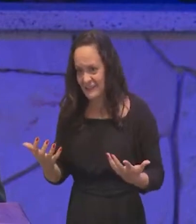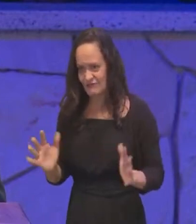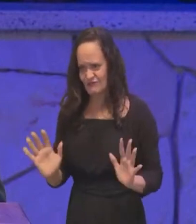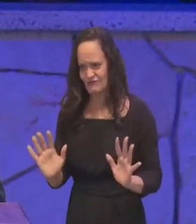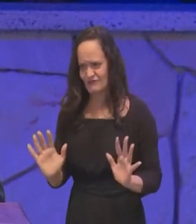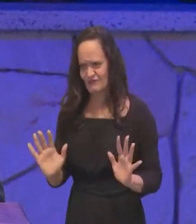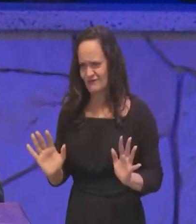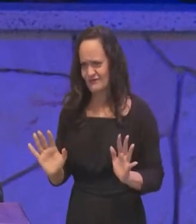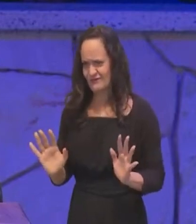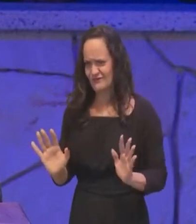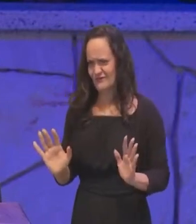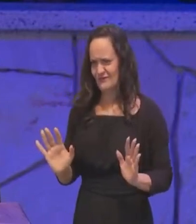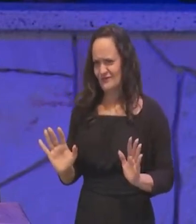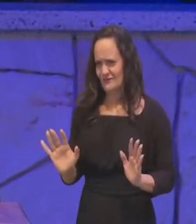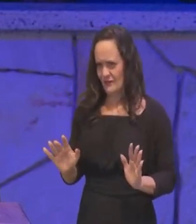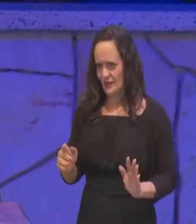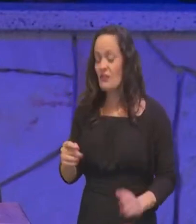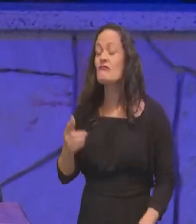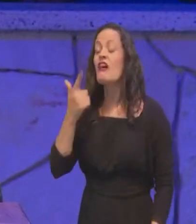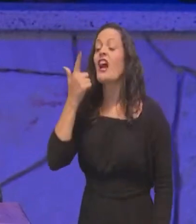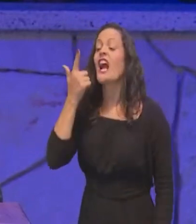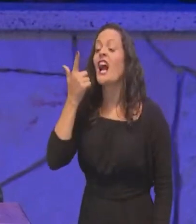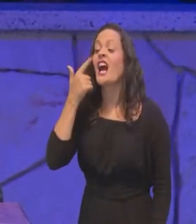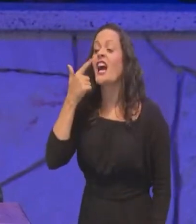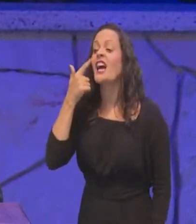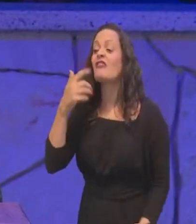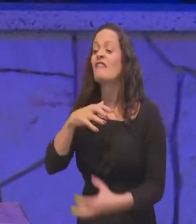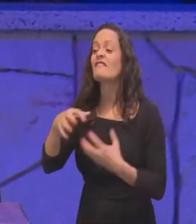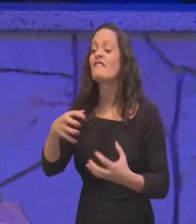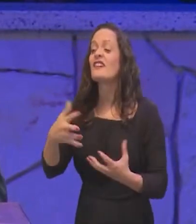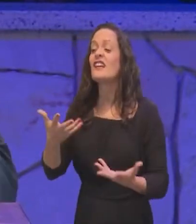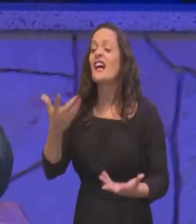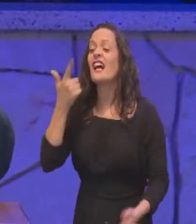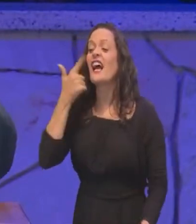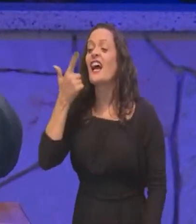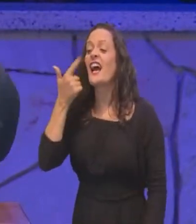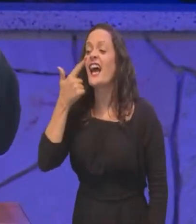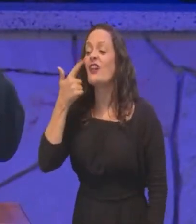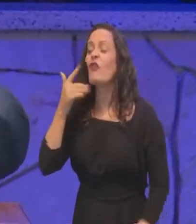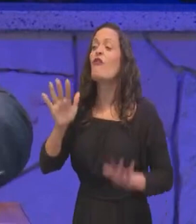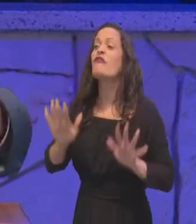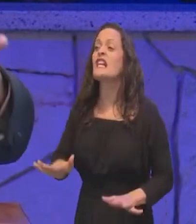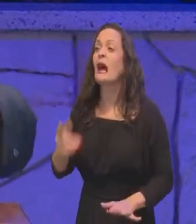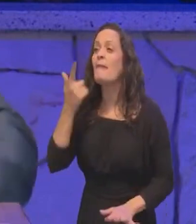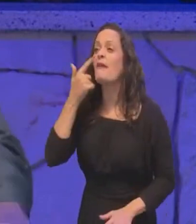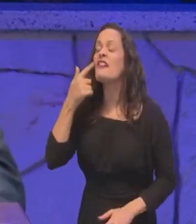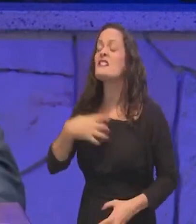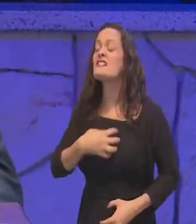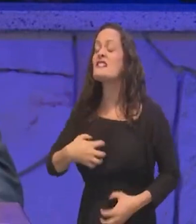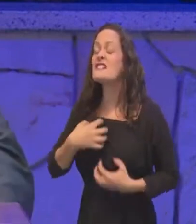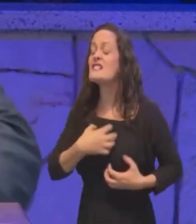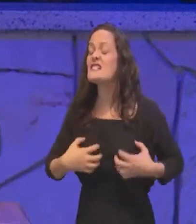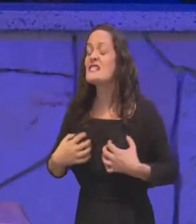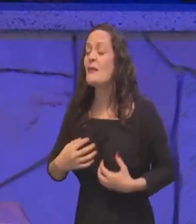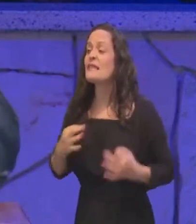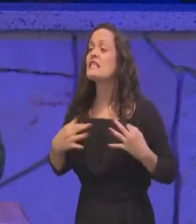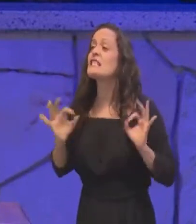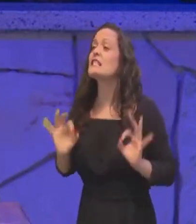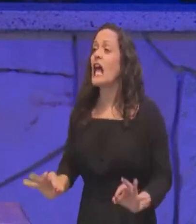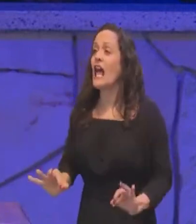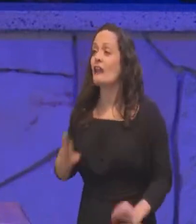quer pagar para ver, só para que a sua teoria esteja correta, você, não, eu quero ficar só para que eu demonstre que eu estava certo. Aí,